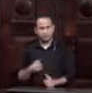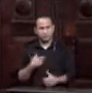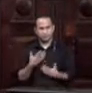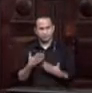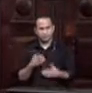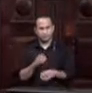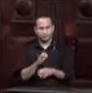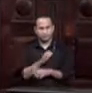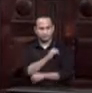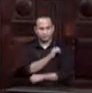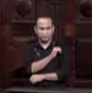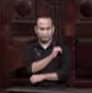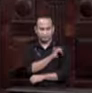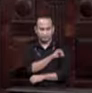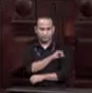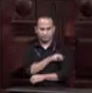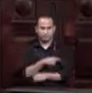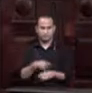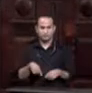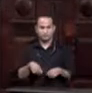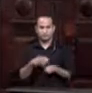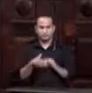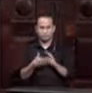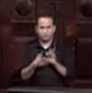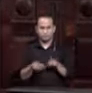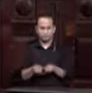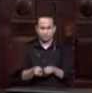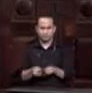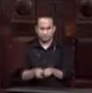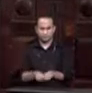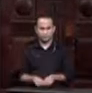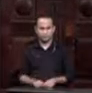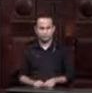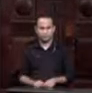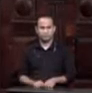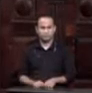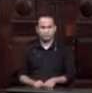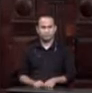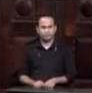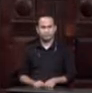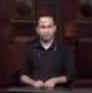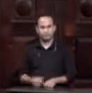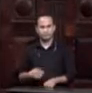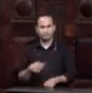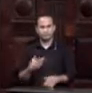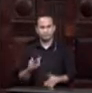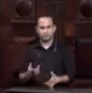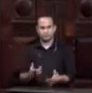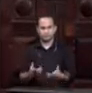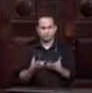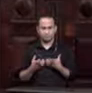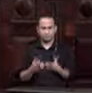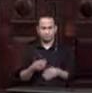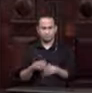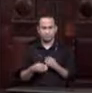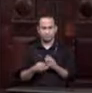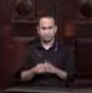Estado do Rio de Janeiro e o Parlamento também, aqui do Estado do Rio de Janeiro. Vossa Excelência, com equilíbrio, com